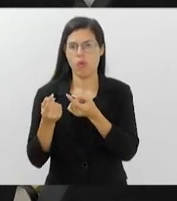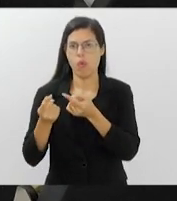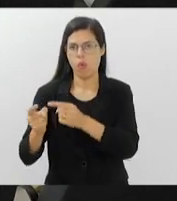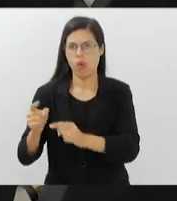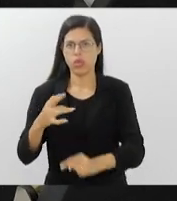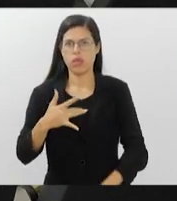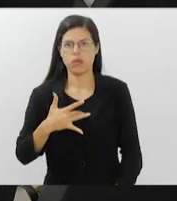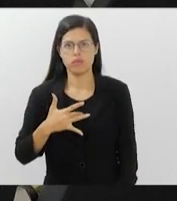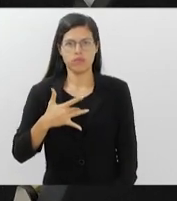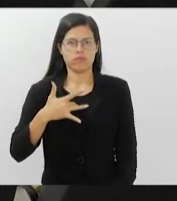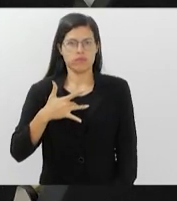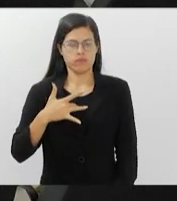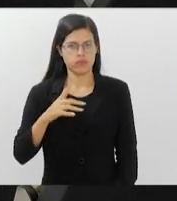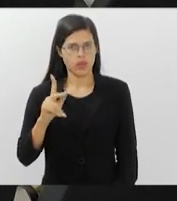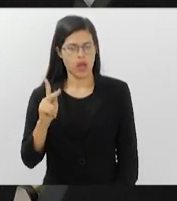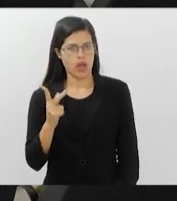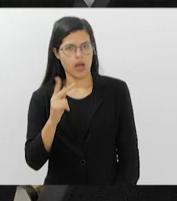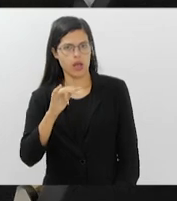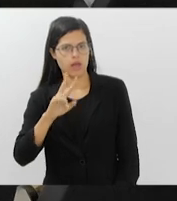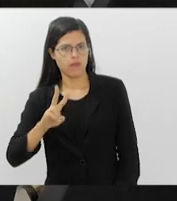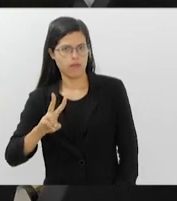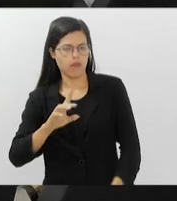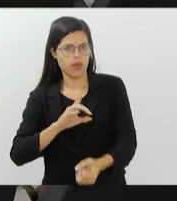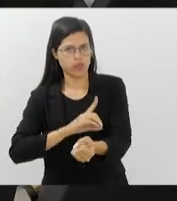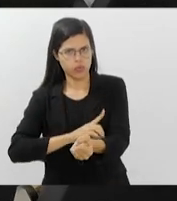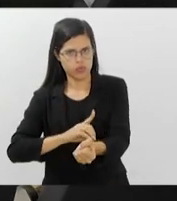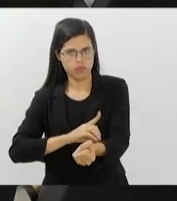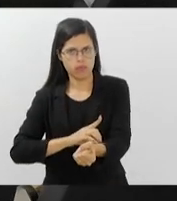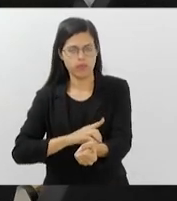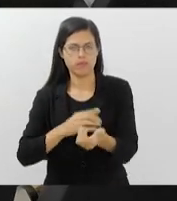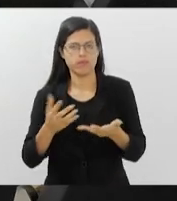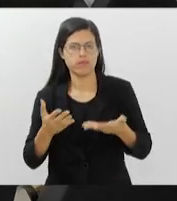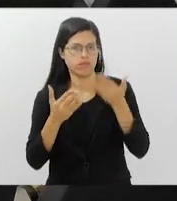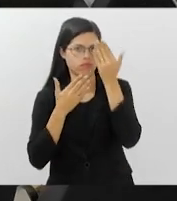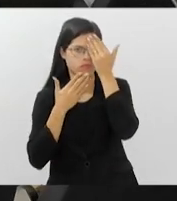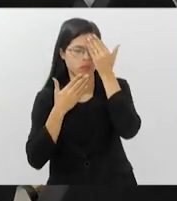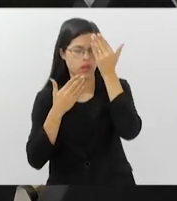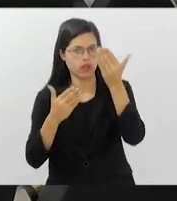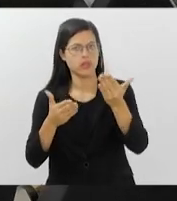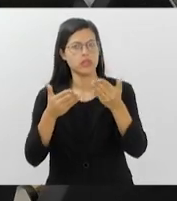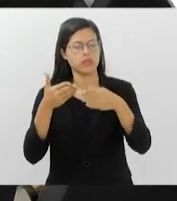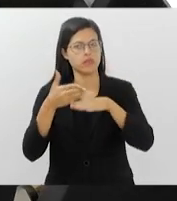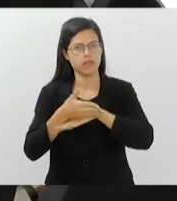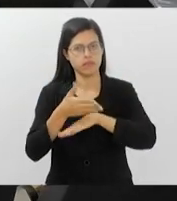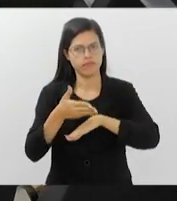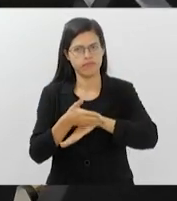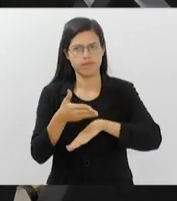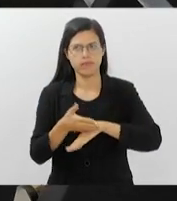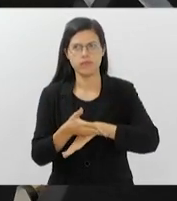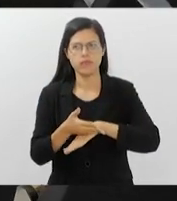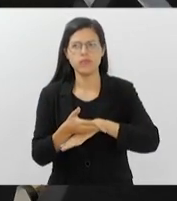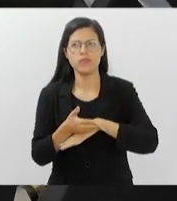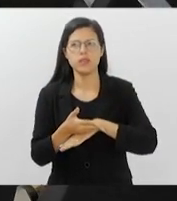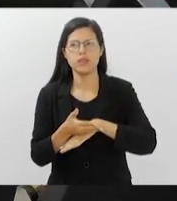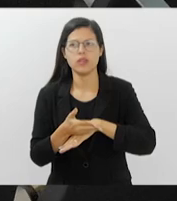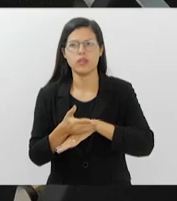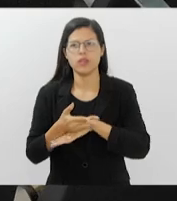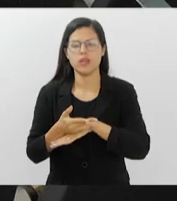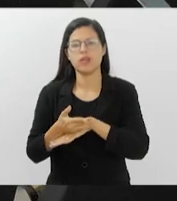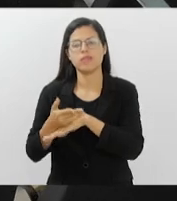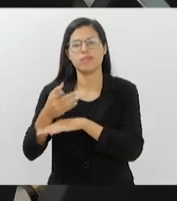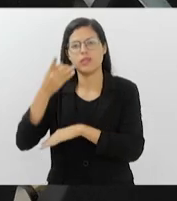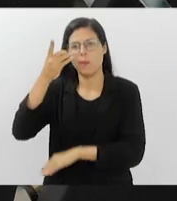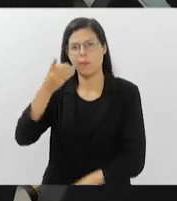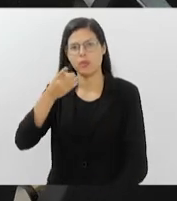tuberculose HIV e diabetes então quero agradecer já a presença do nosso querido Deputado Luiz